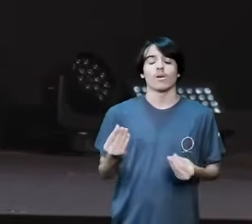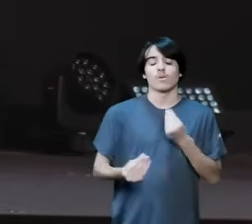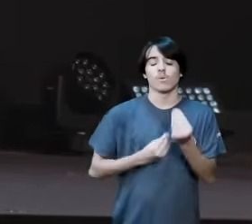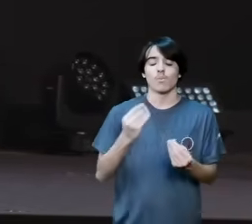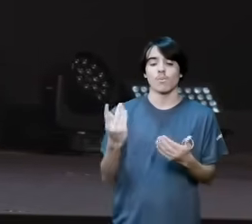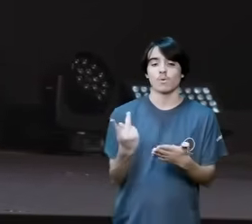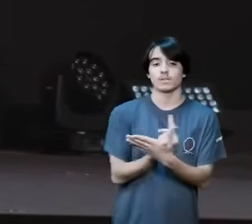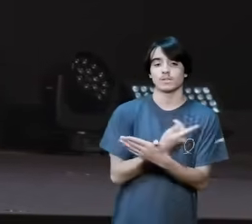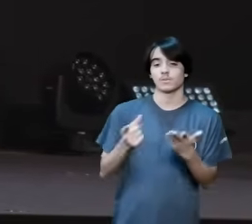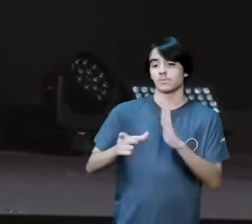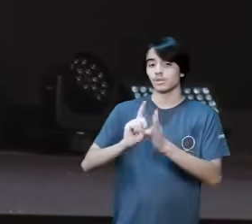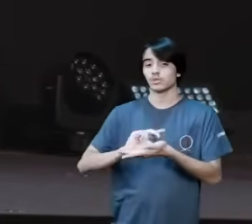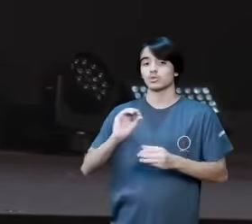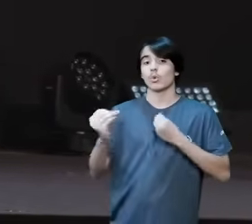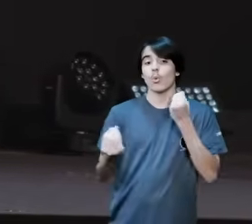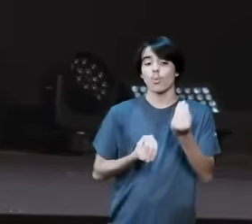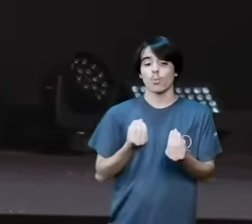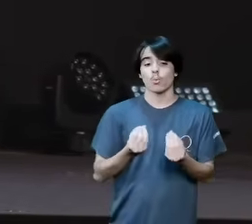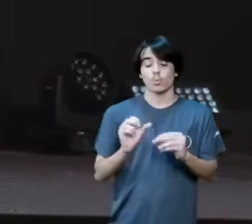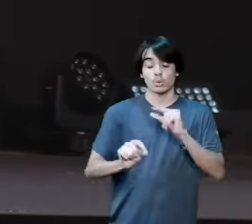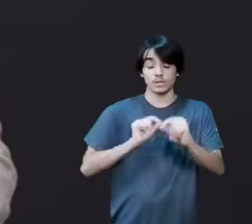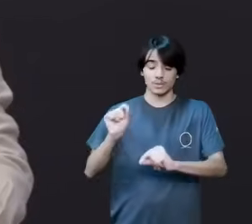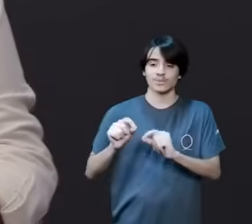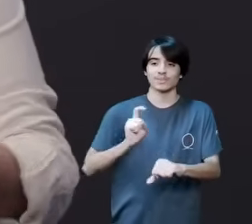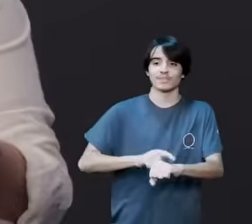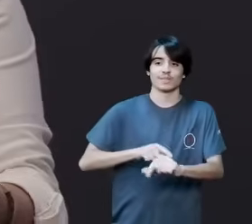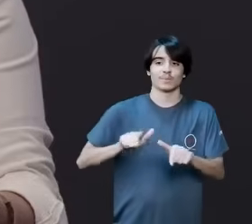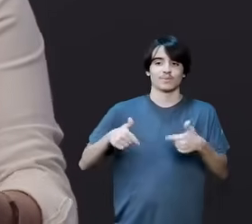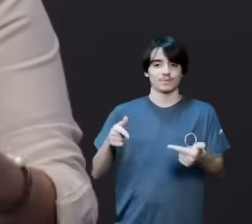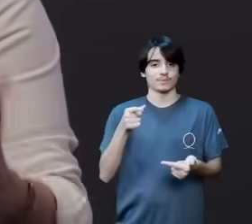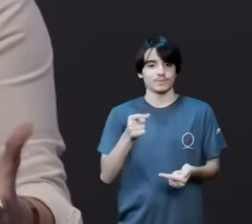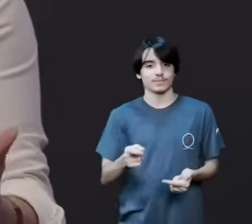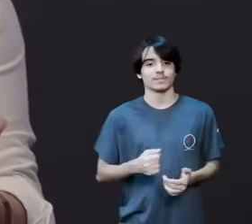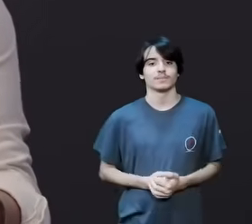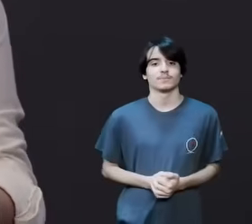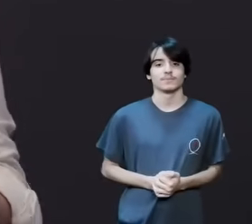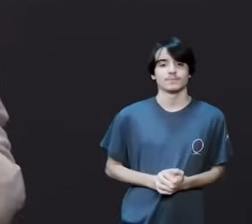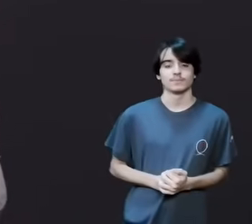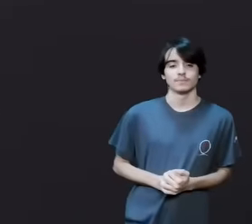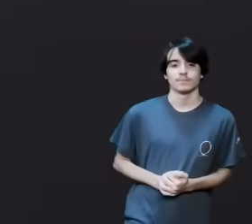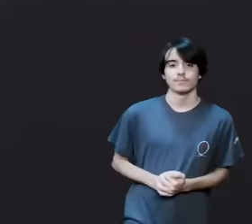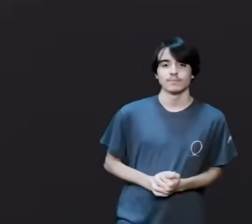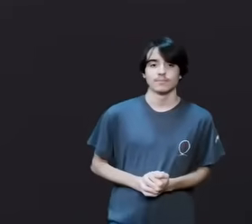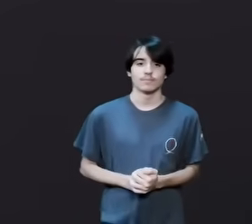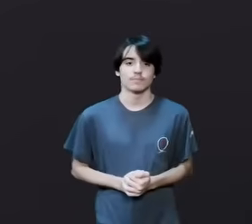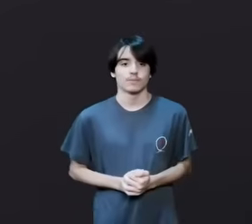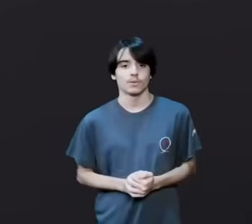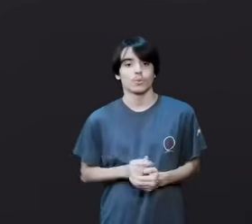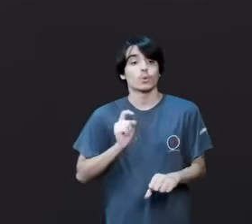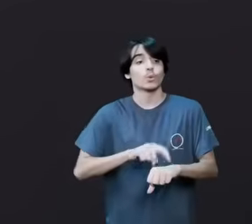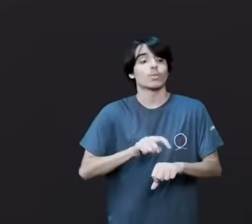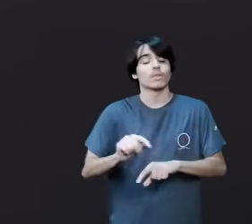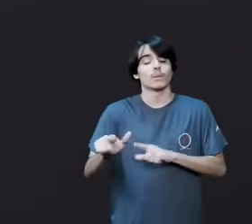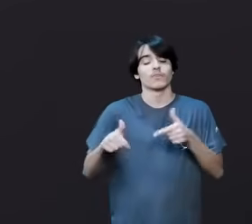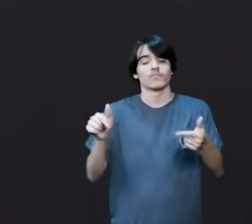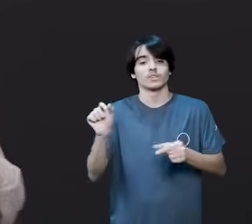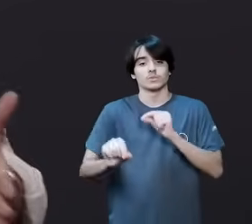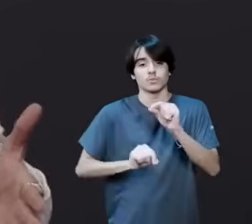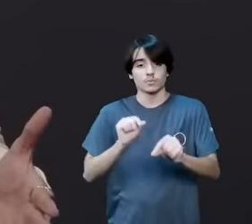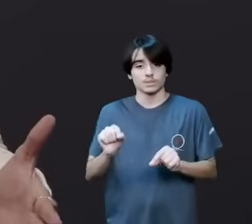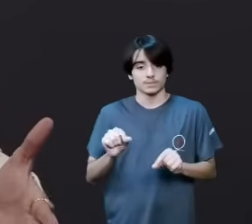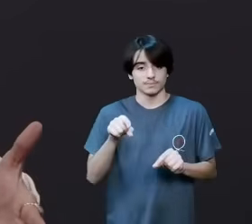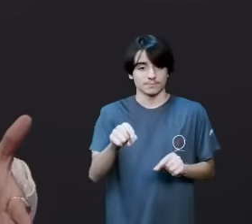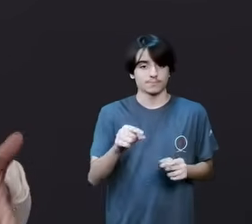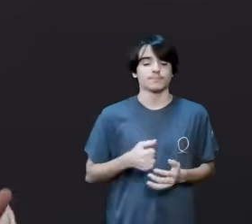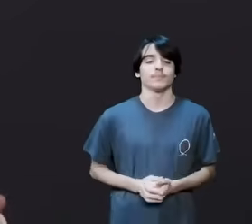para mostrar o que o tempo fez com você. Então, em uma parte, ele revela o que o tempo fez com você, e em outro